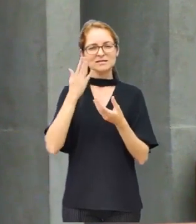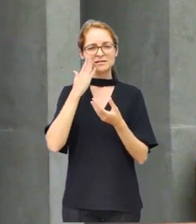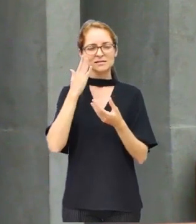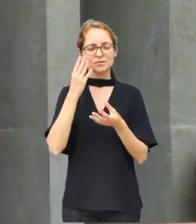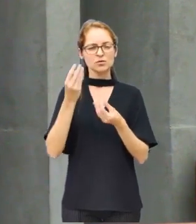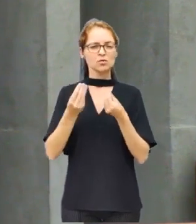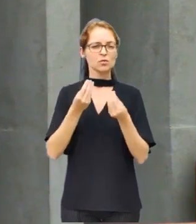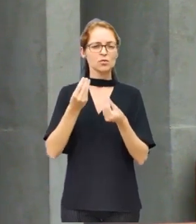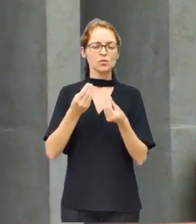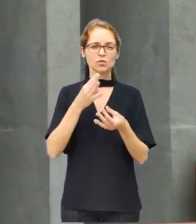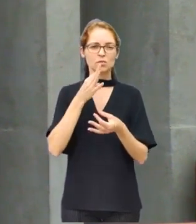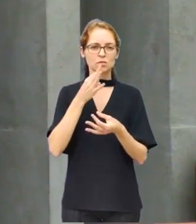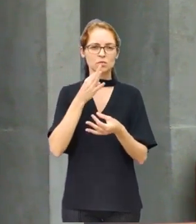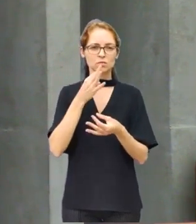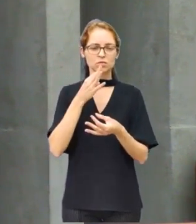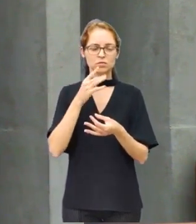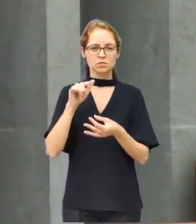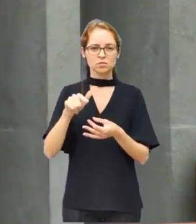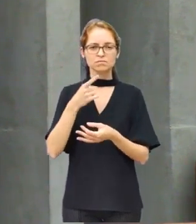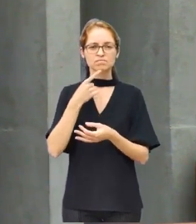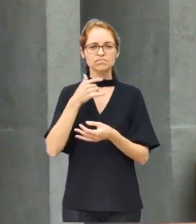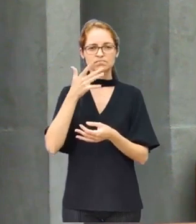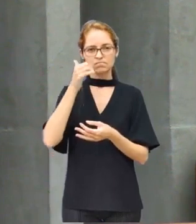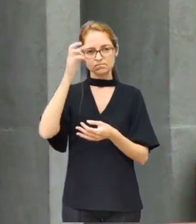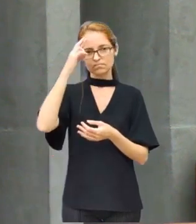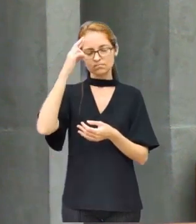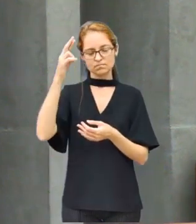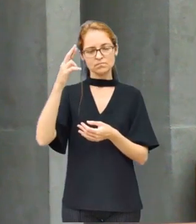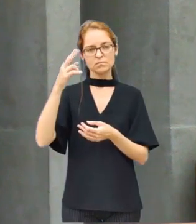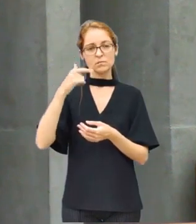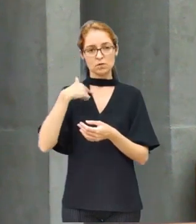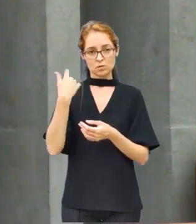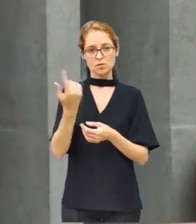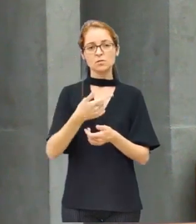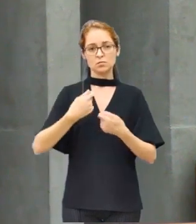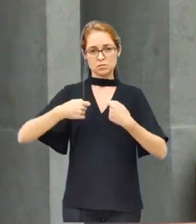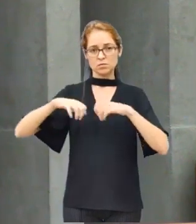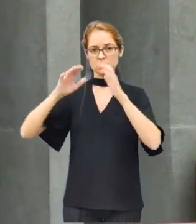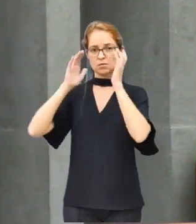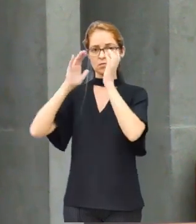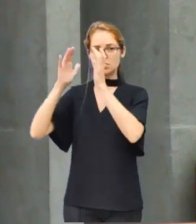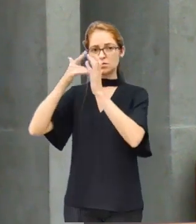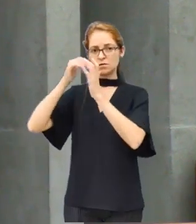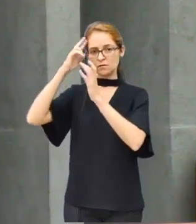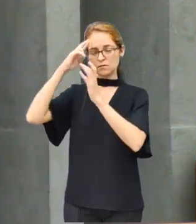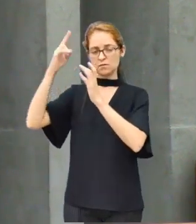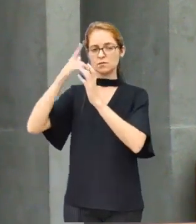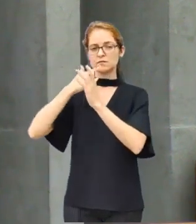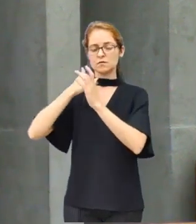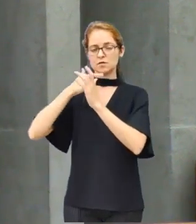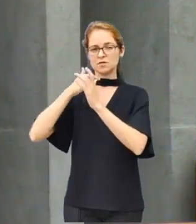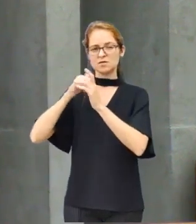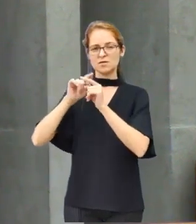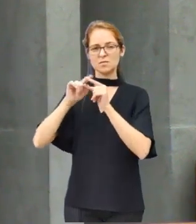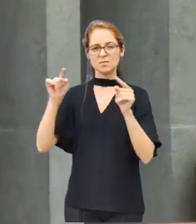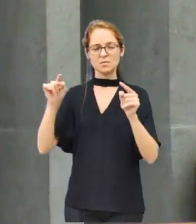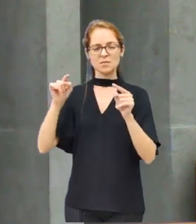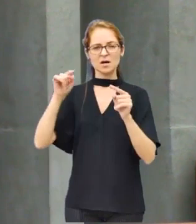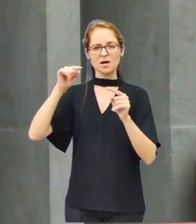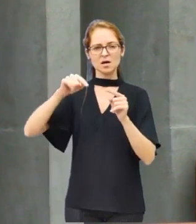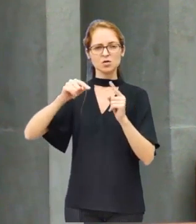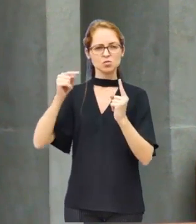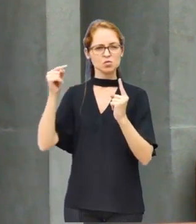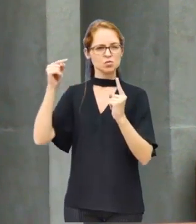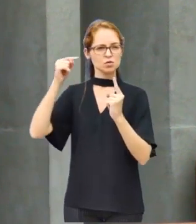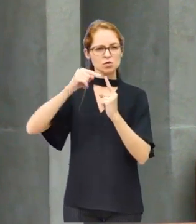é exatamente de conhecer a vontade do Senhor para obedecê-la, para fazê-la. Porém, o grande ponto aqui que eu